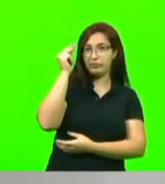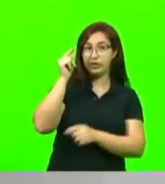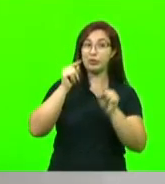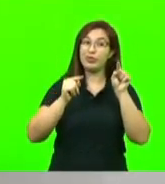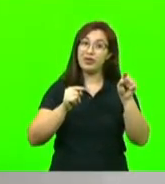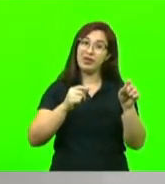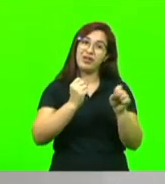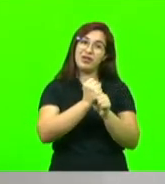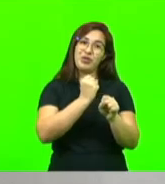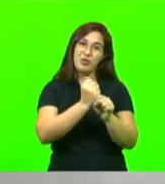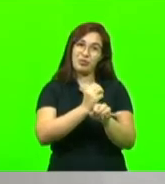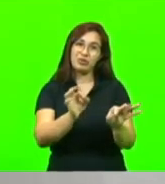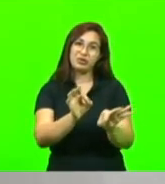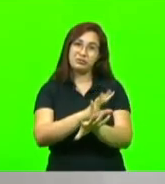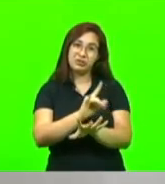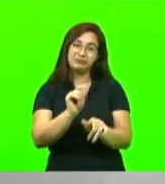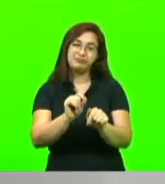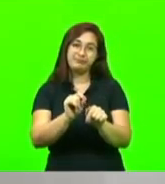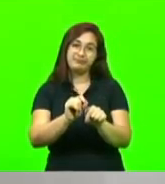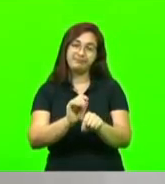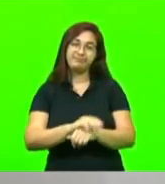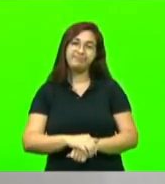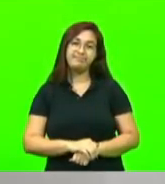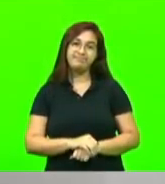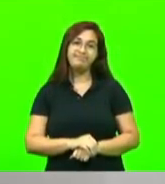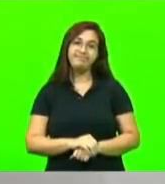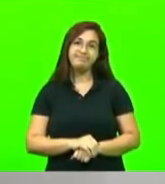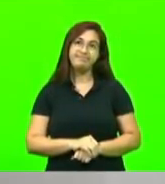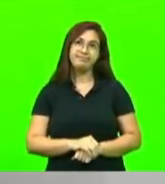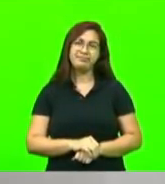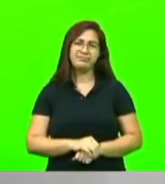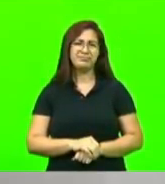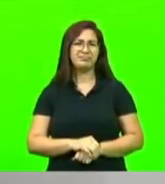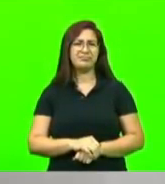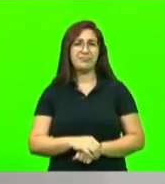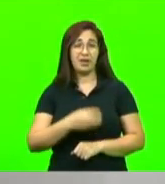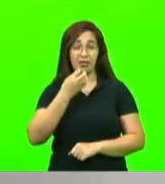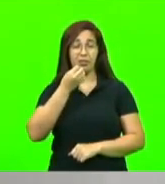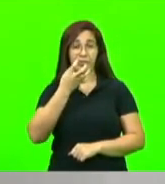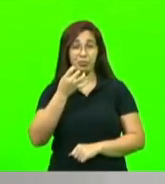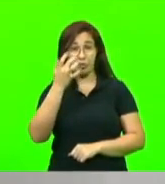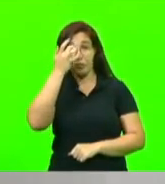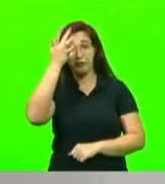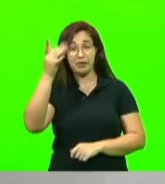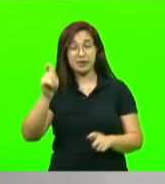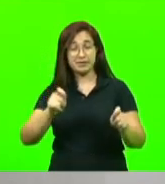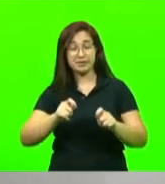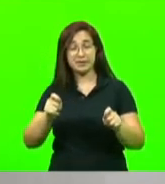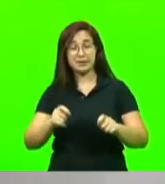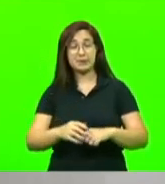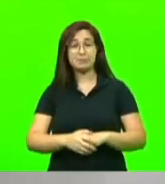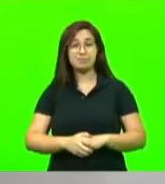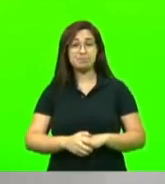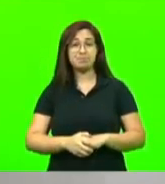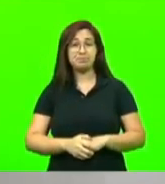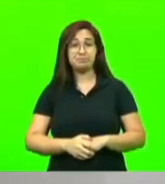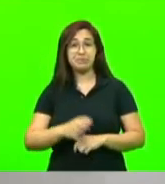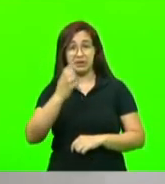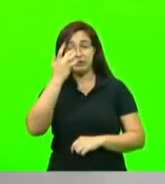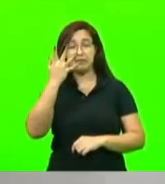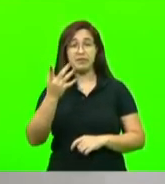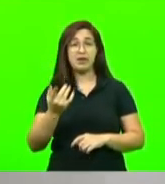obra. Ele é pensa num negócio bom, né? Fácil de fazer. Não tem nada mais fácil, prefeito